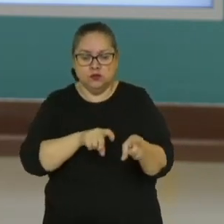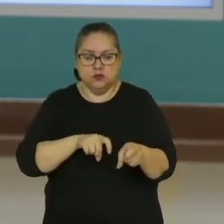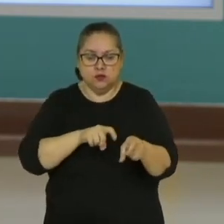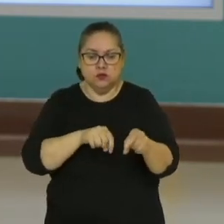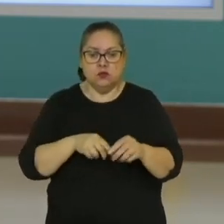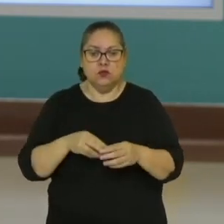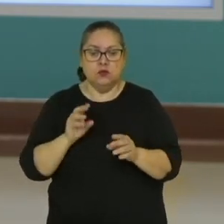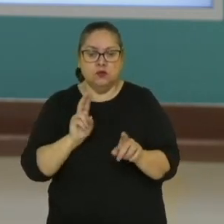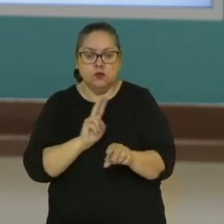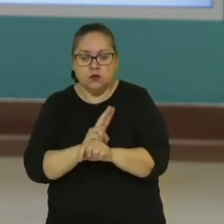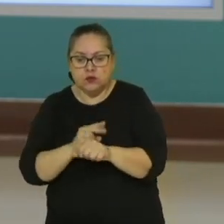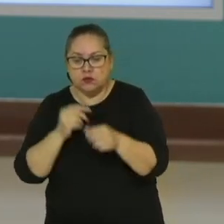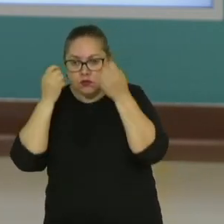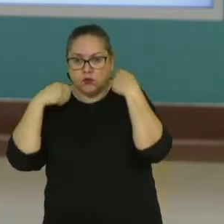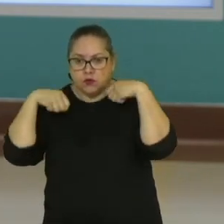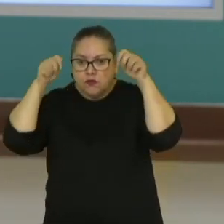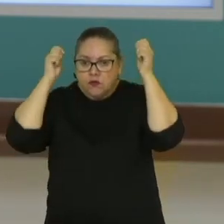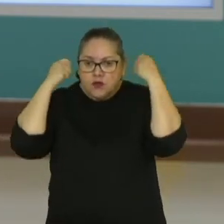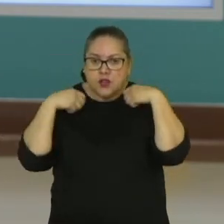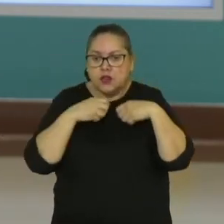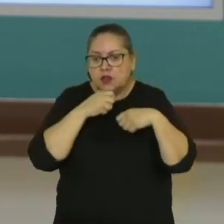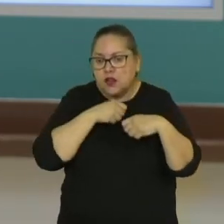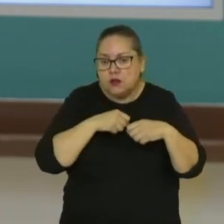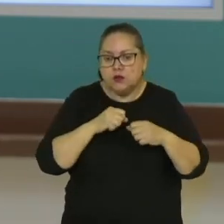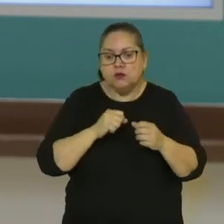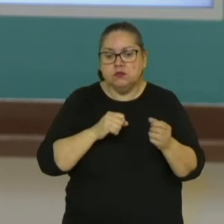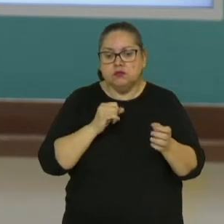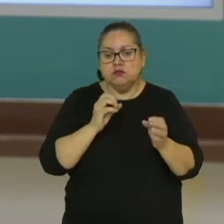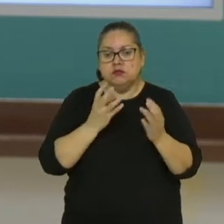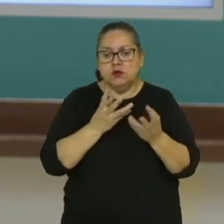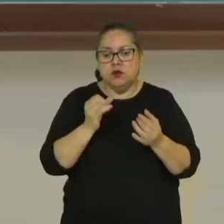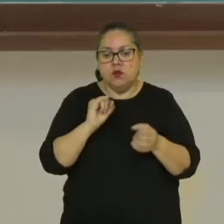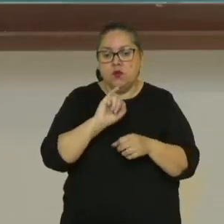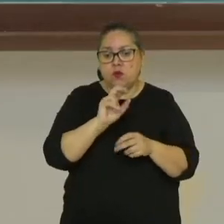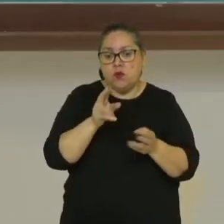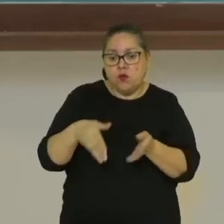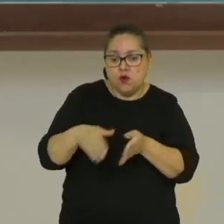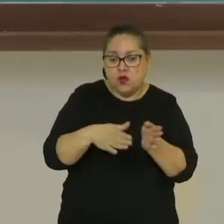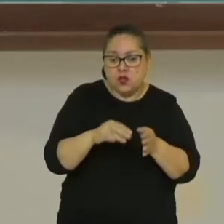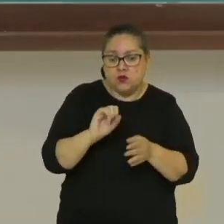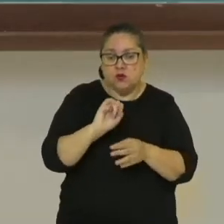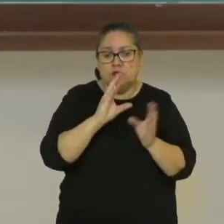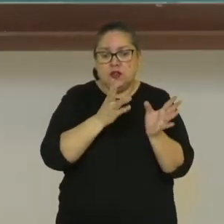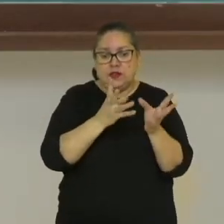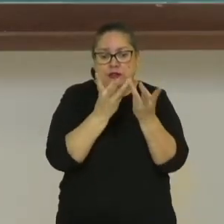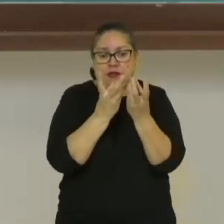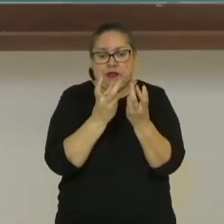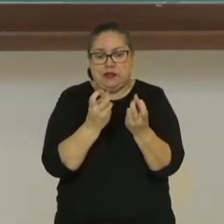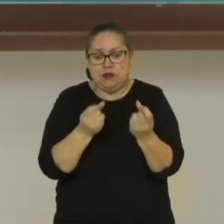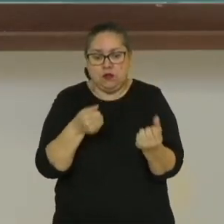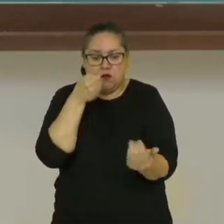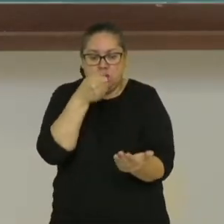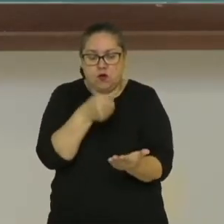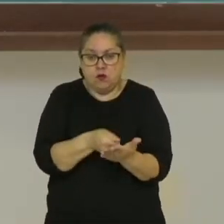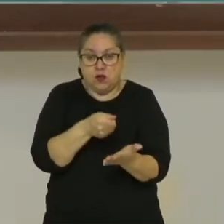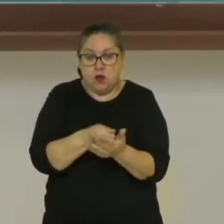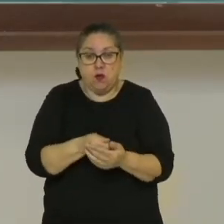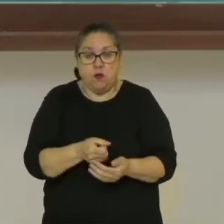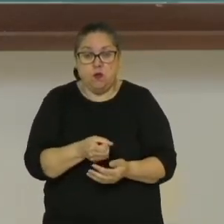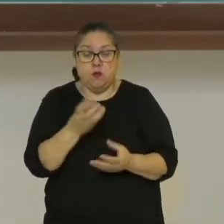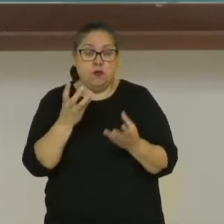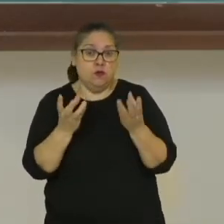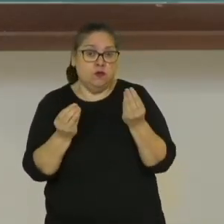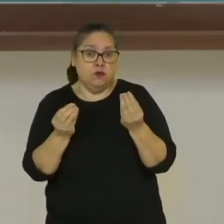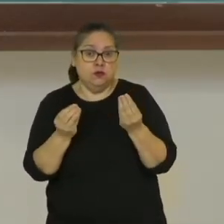porque domesticação, né? Só que daí o Rio Jordão passa por um período de seca, obrigando em 1700 a maior parte dos hebreus